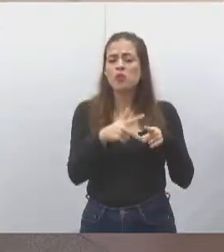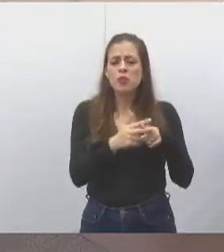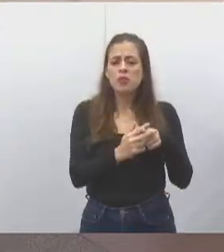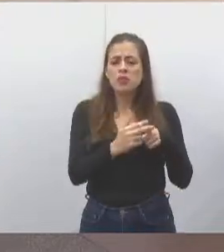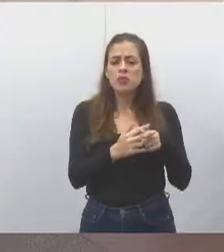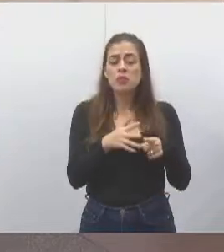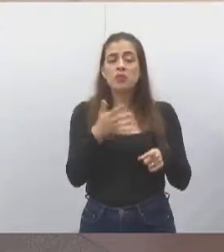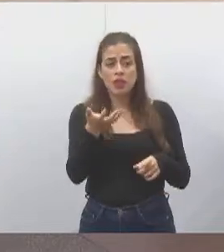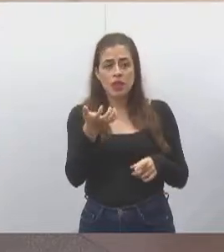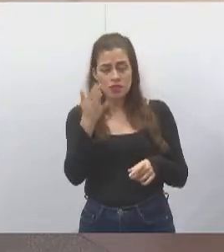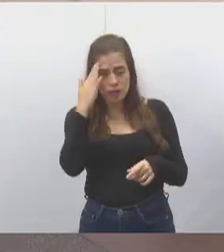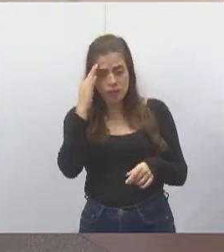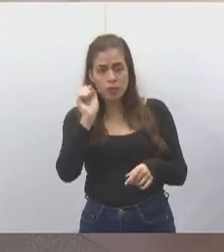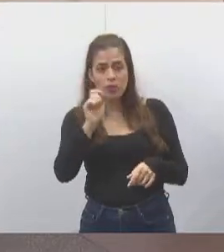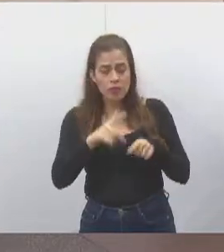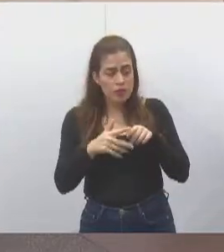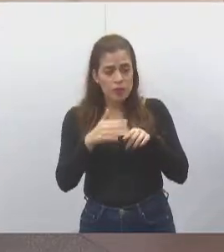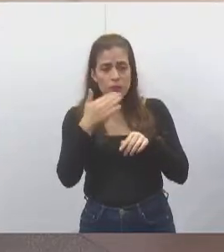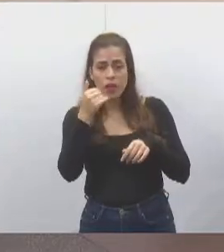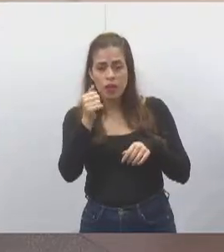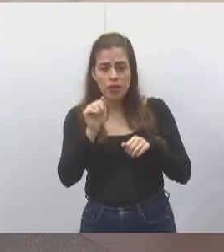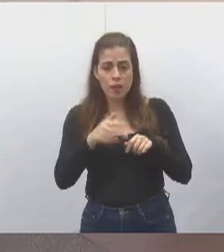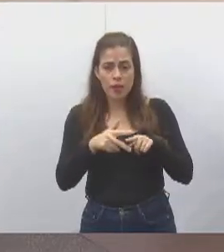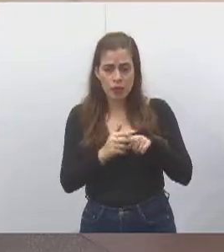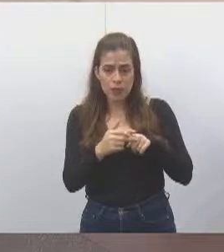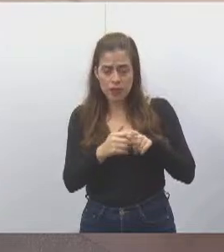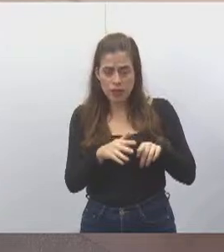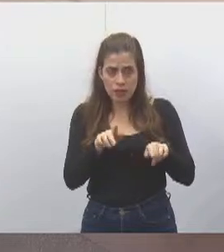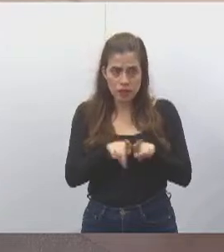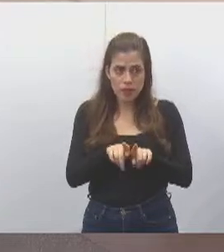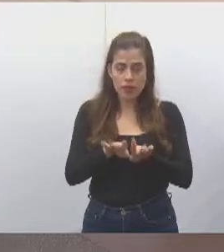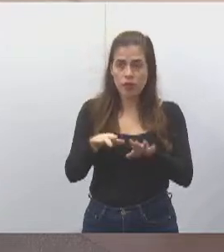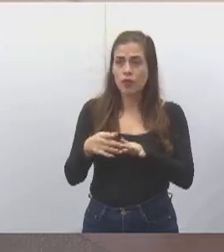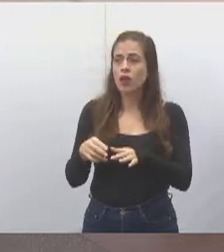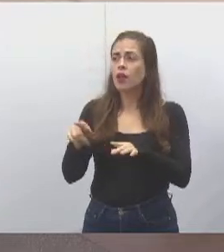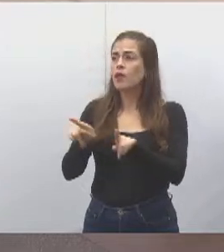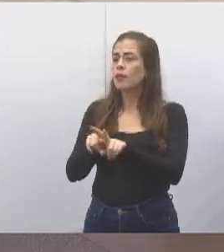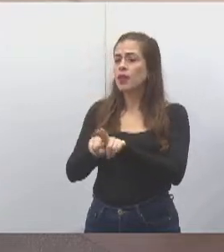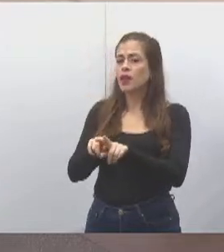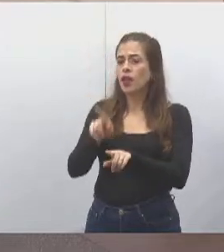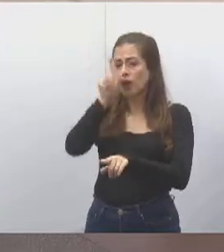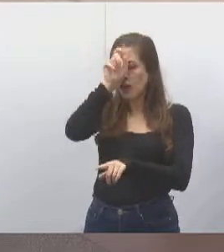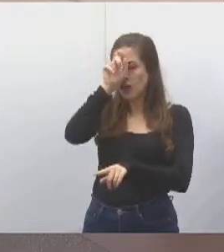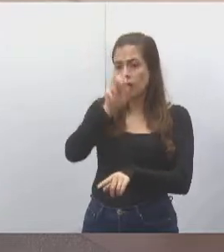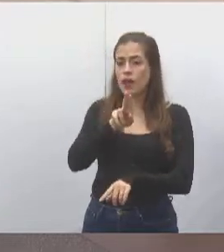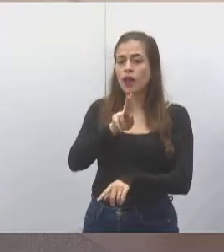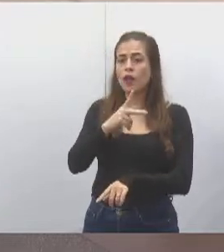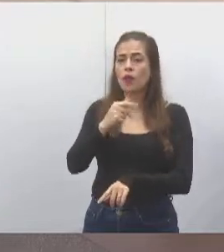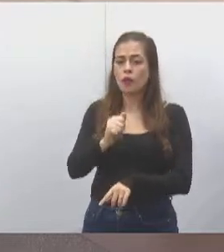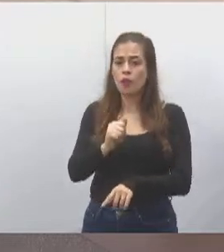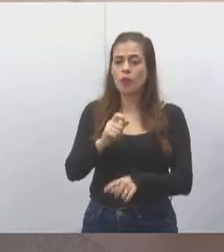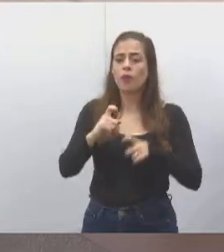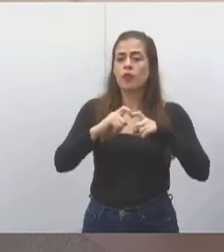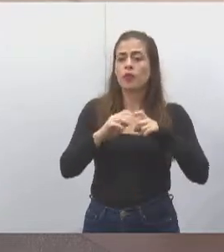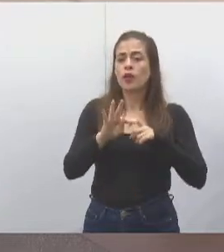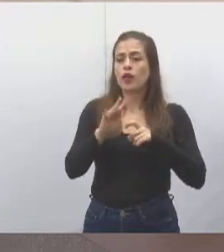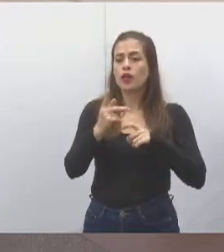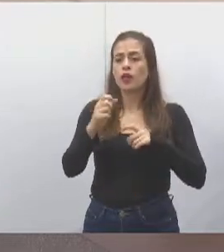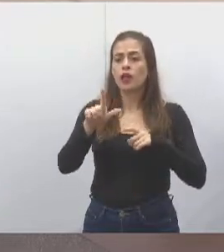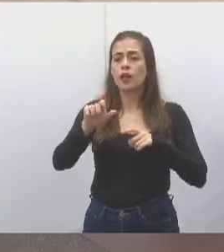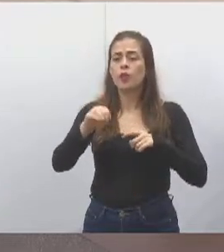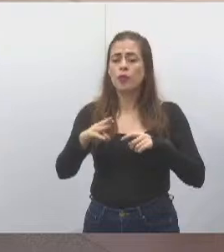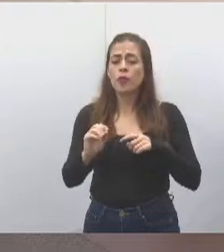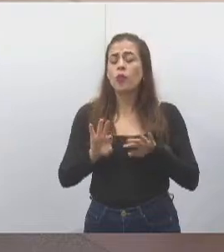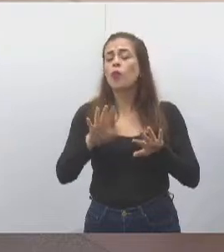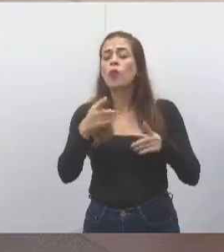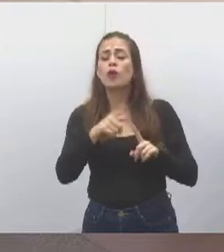vai ter de melhoria a mais. A UPA Dr. Telmo também fala que vai ter manutenção. Que tipo de manutenção teremos na UPA